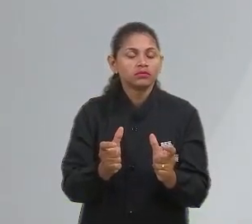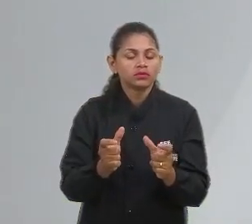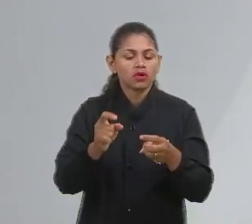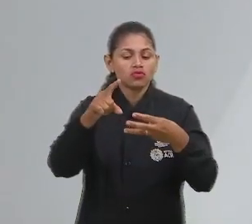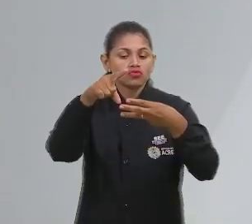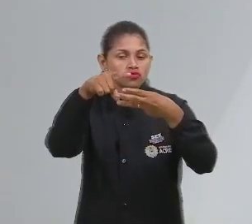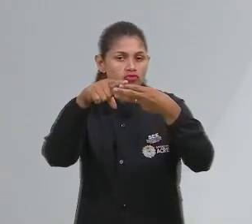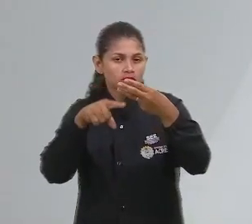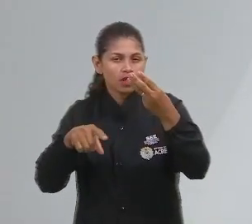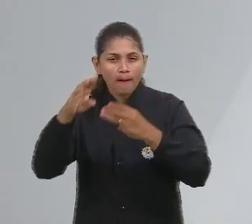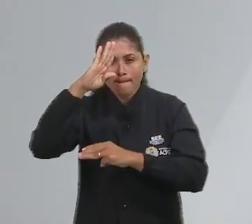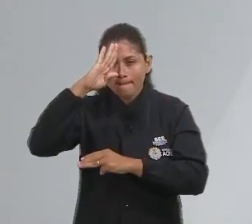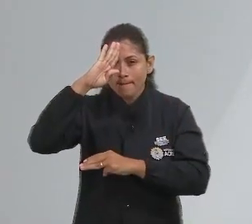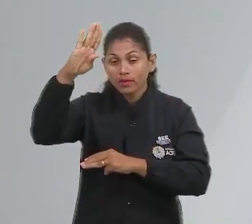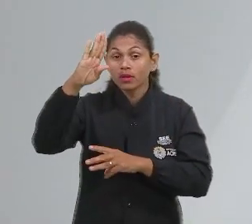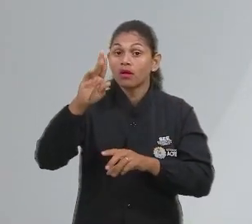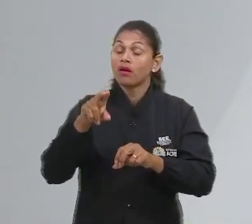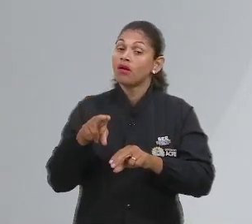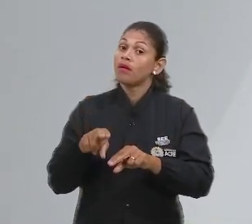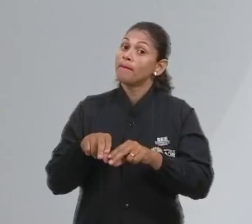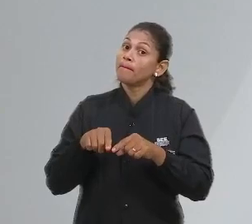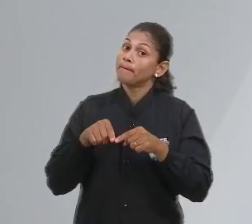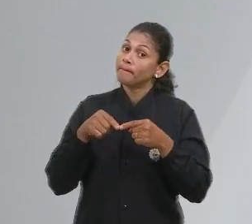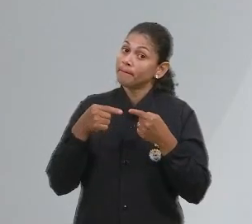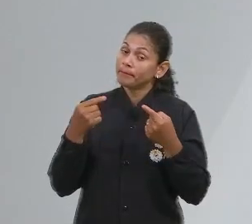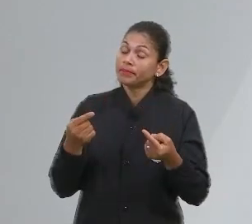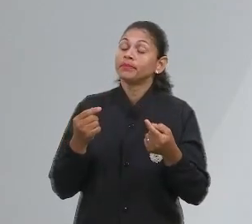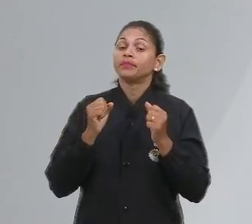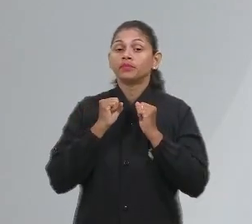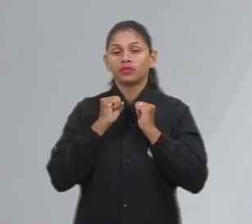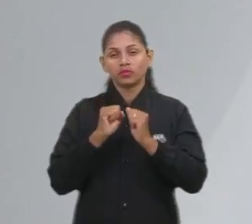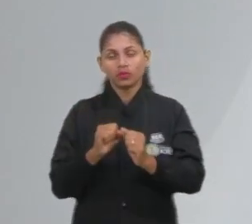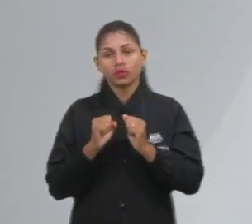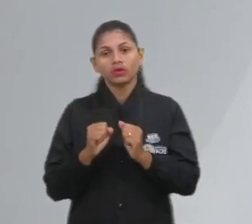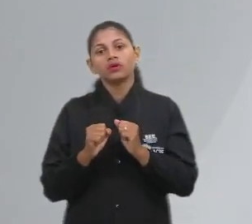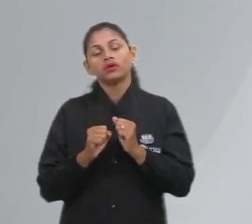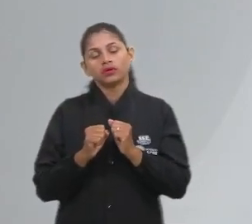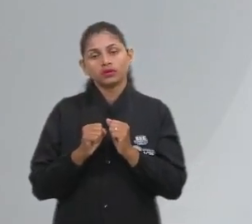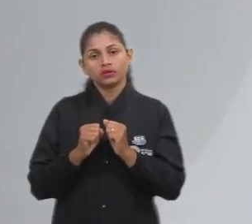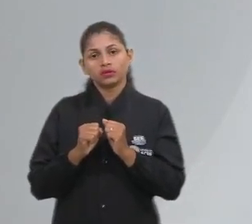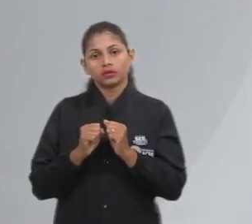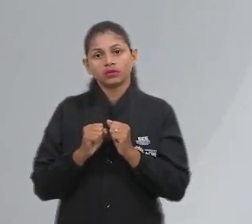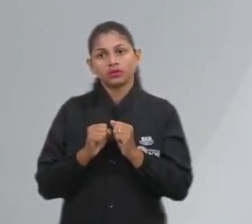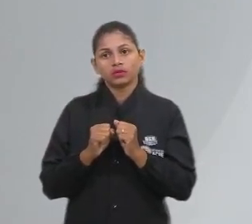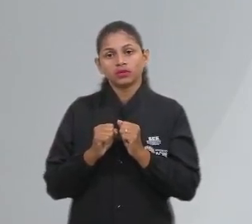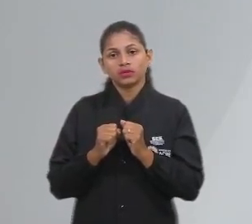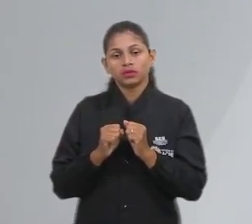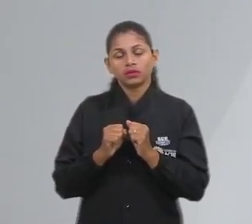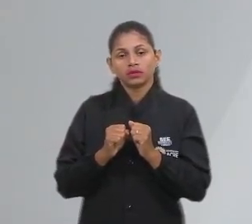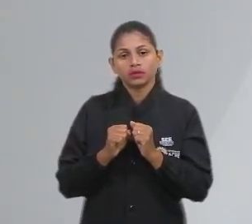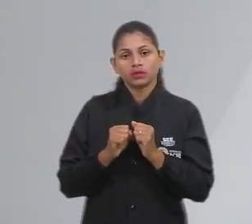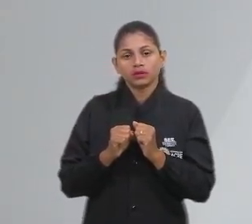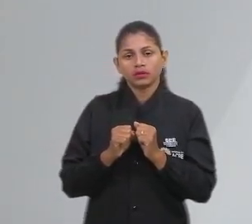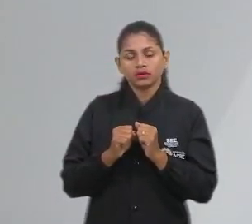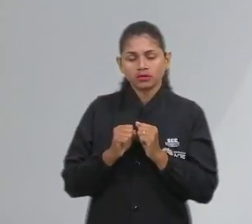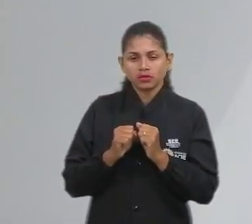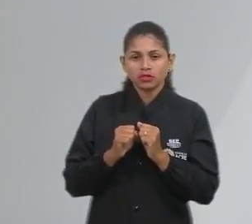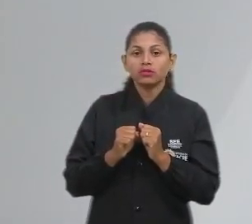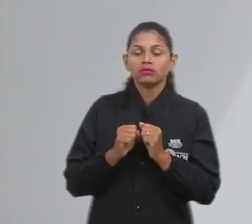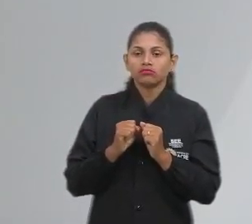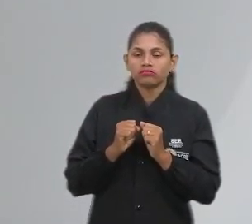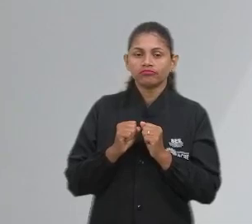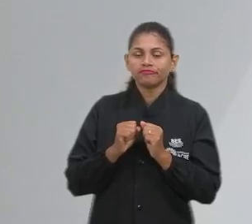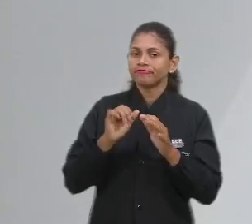são os principais, porém, eles podem ser trabalhados de forma isolada. Por